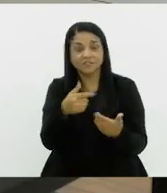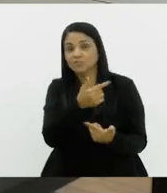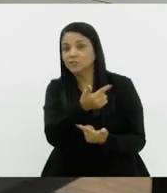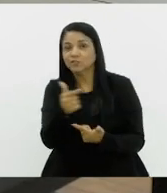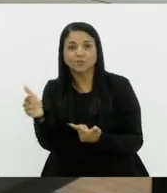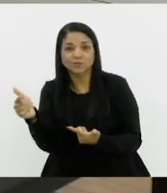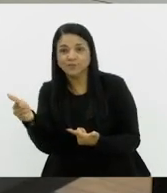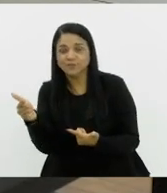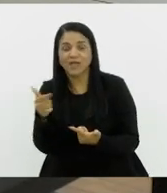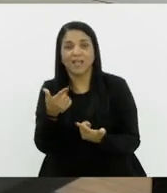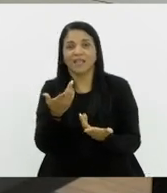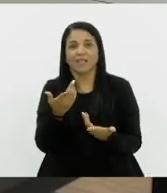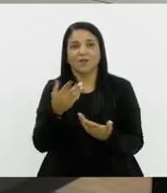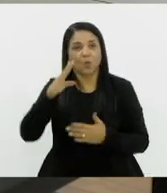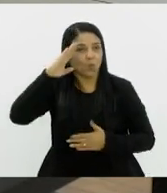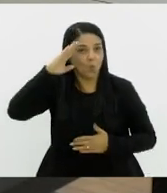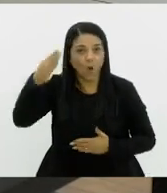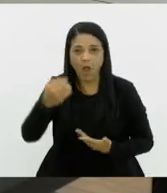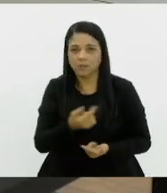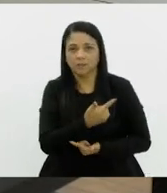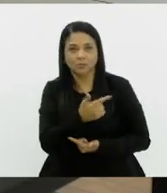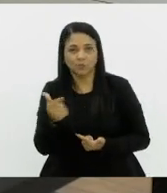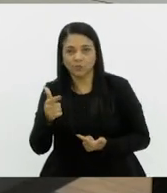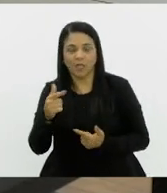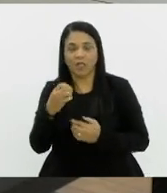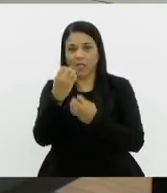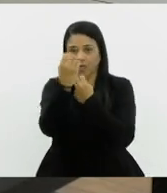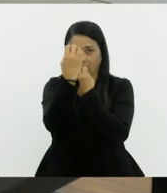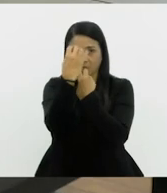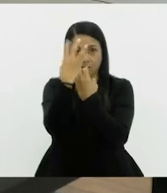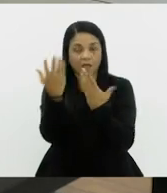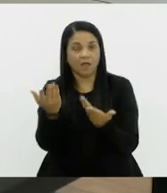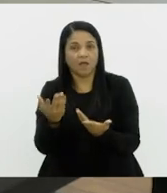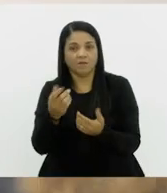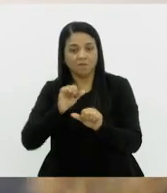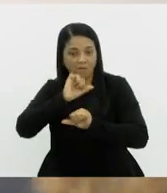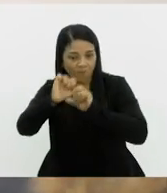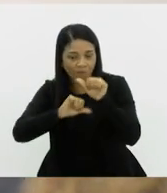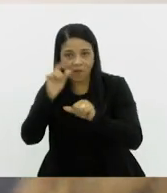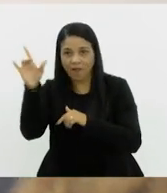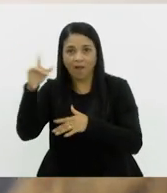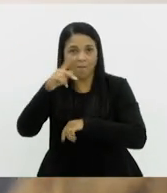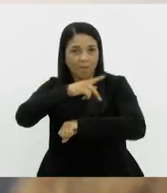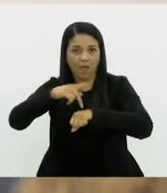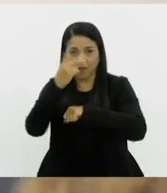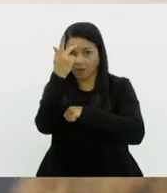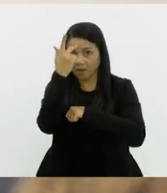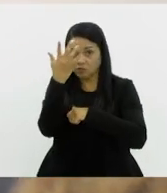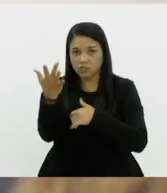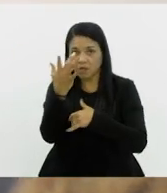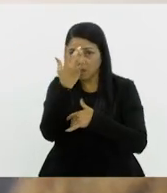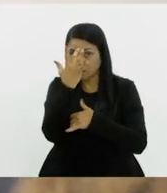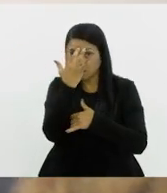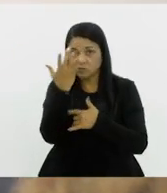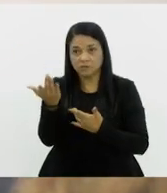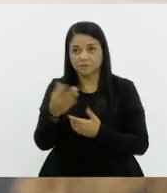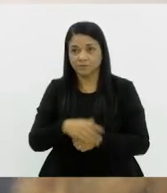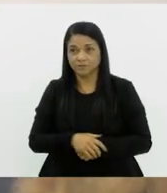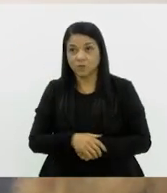sem radar. Vai ser um caos, vai virar a Índia. Eu concordo contigo, então, mas me diz como é que eu fiscalizo um helicóptero que desligou o